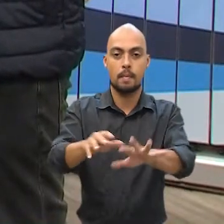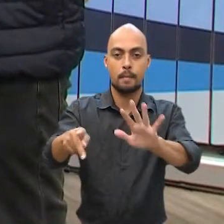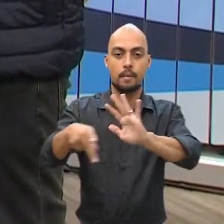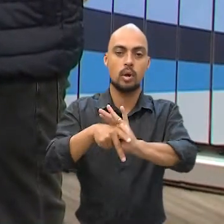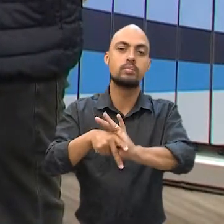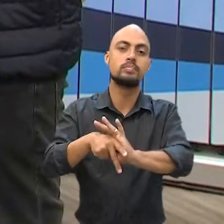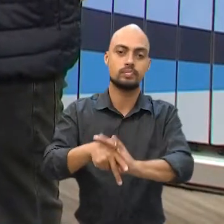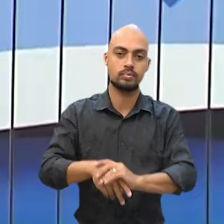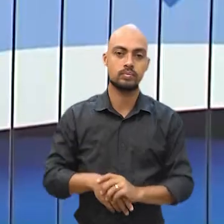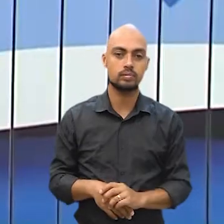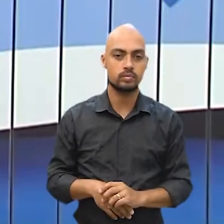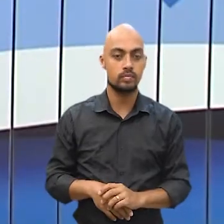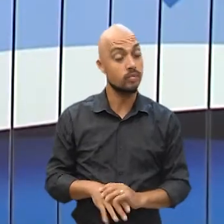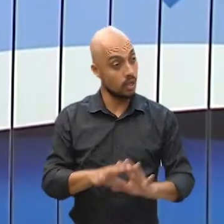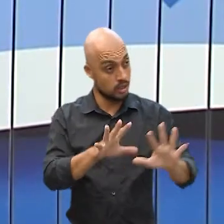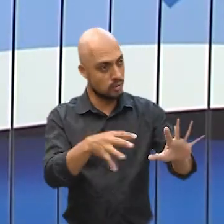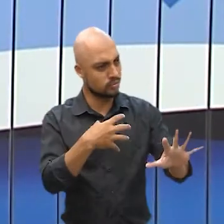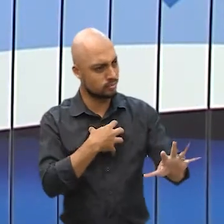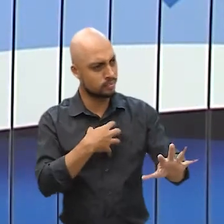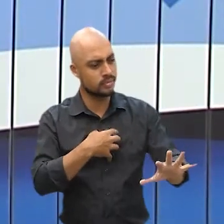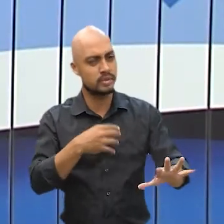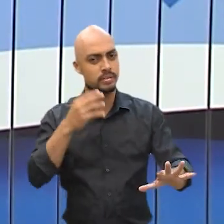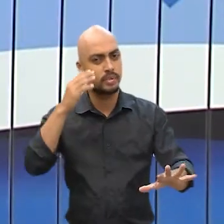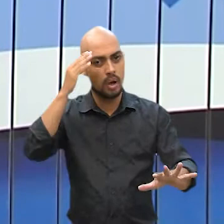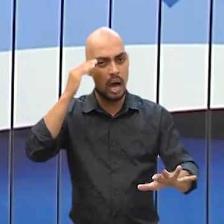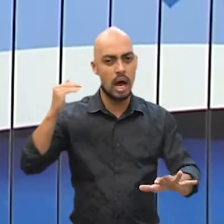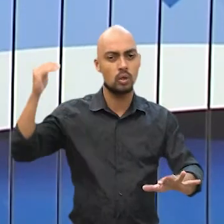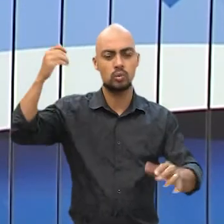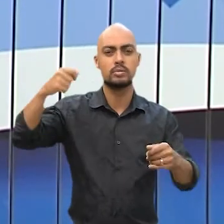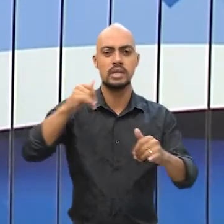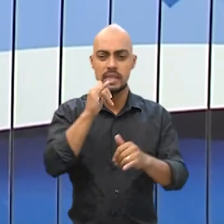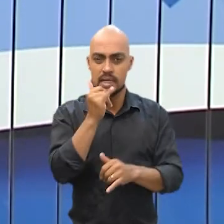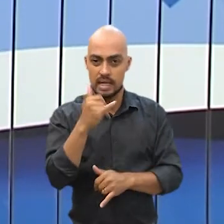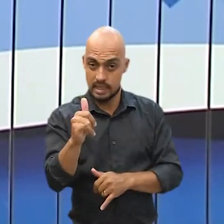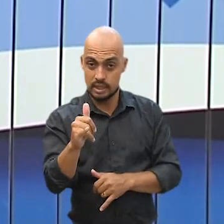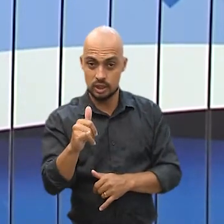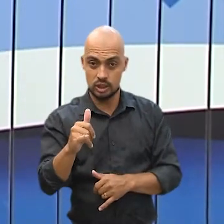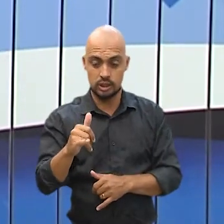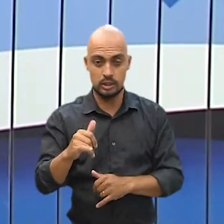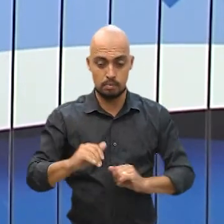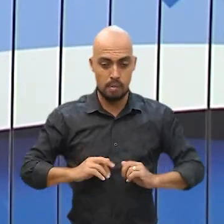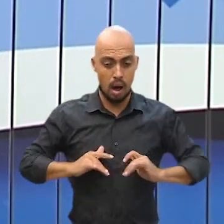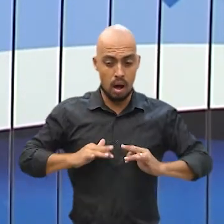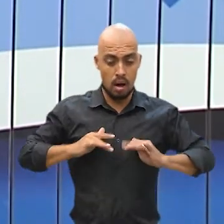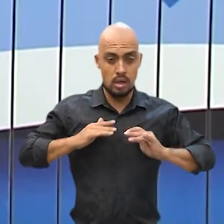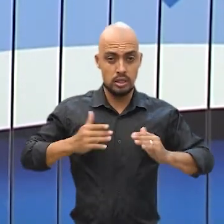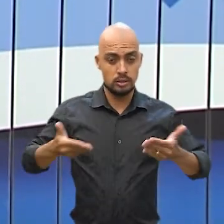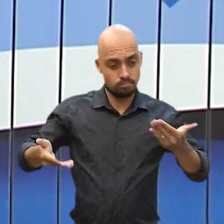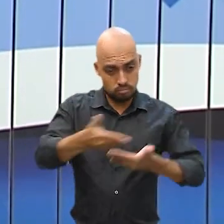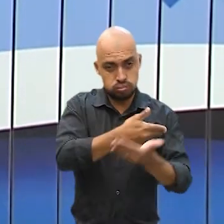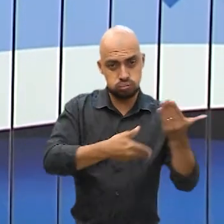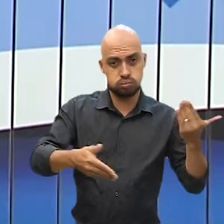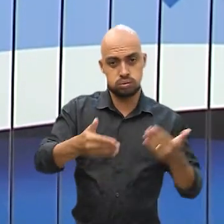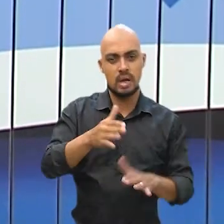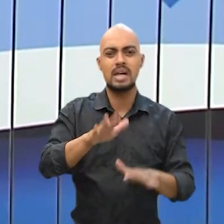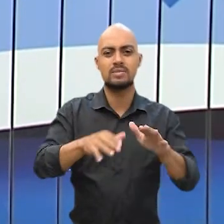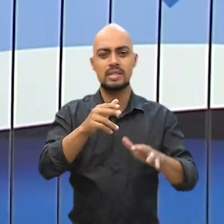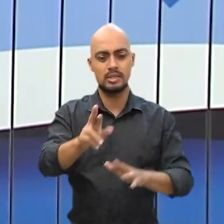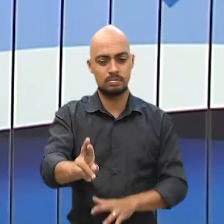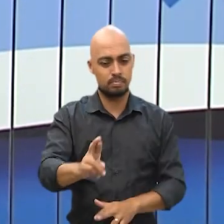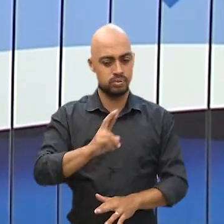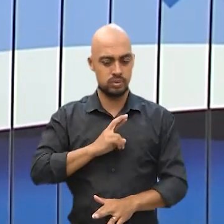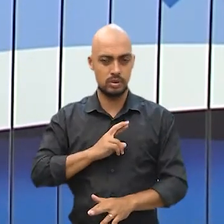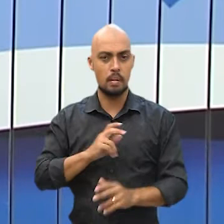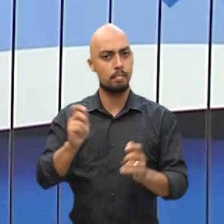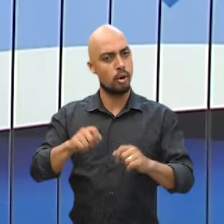adultos sentem que o universo online exige mais energia na interação, quando se espera a resposta do outro lado, seja